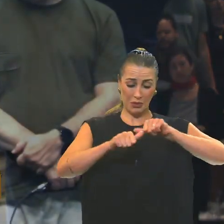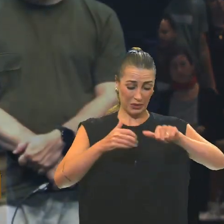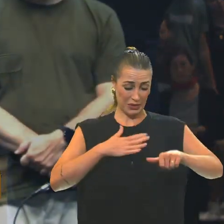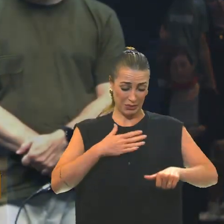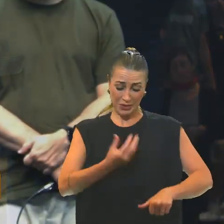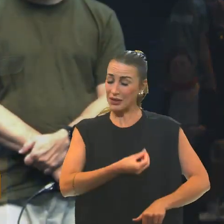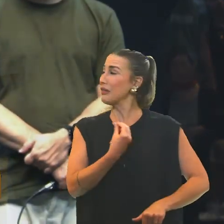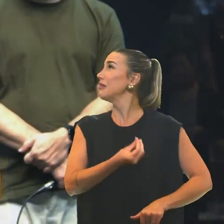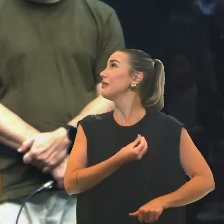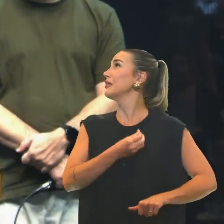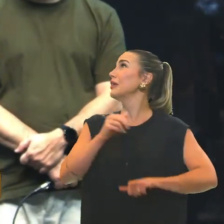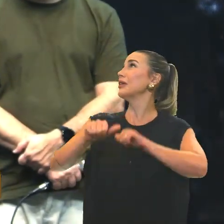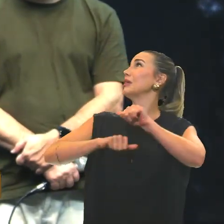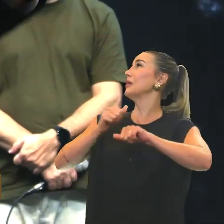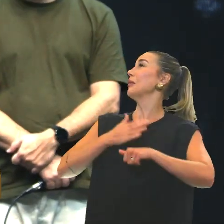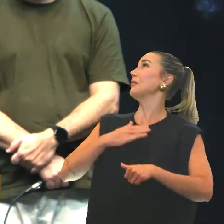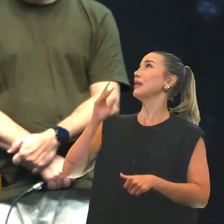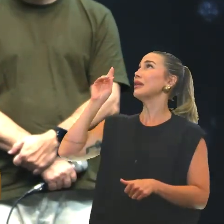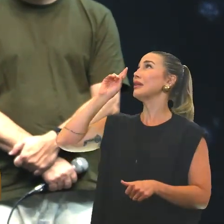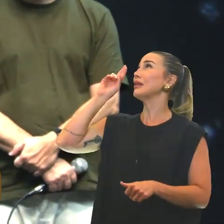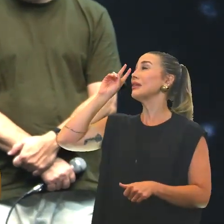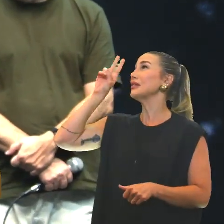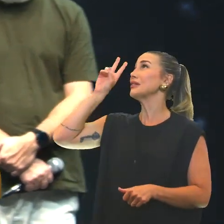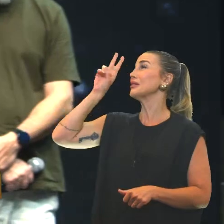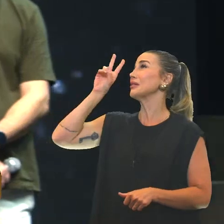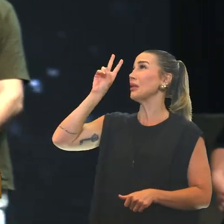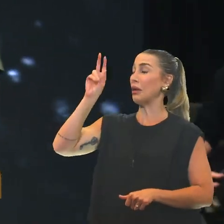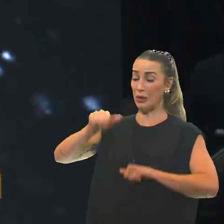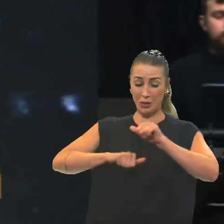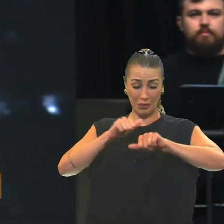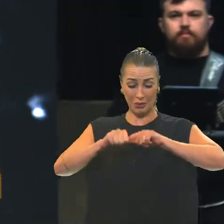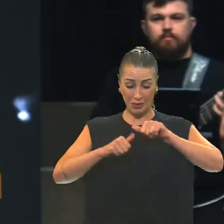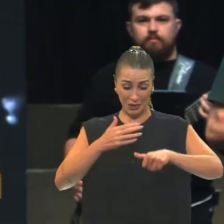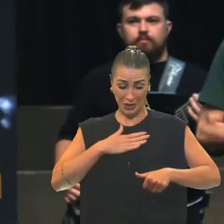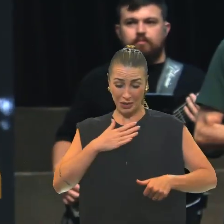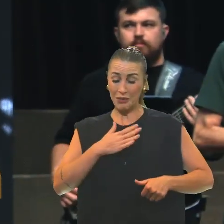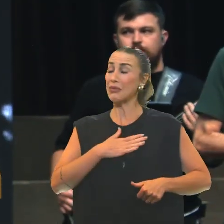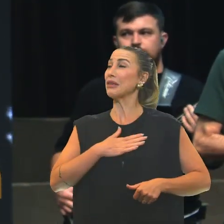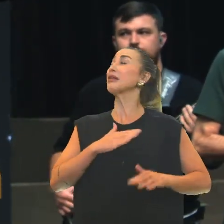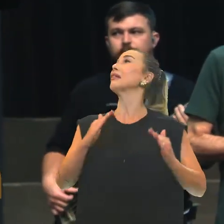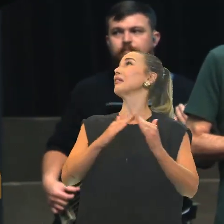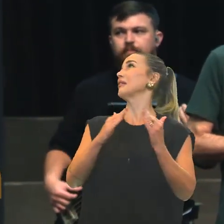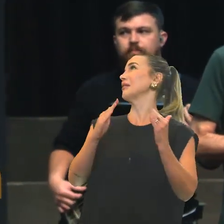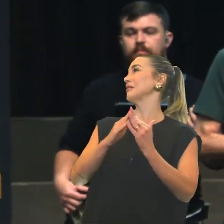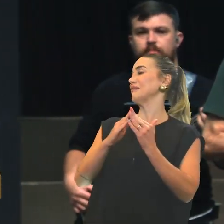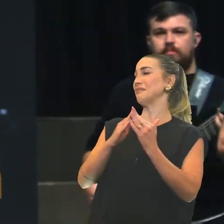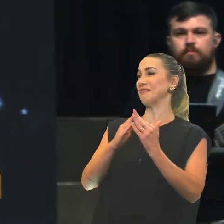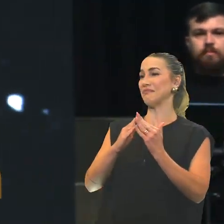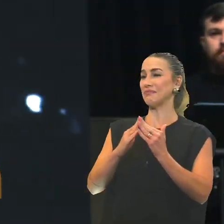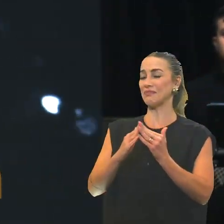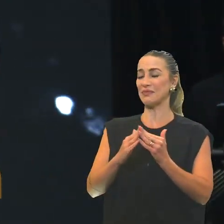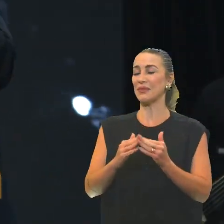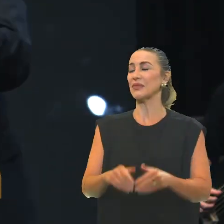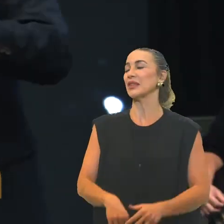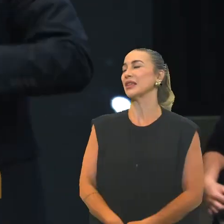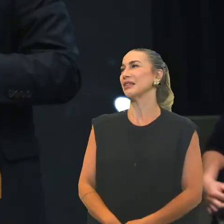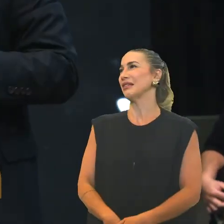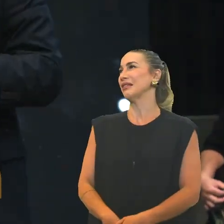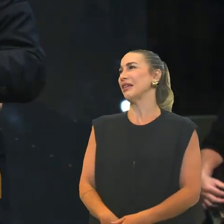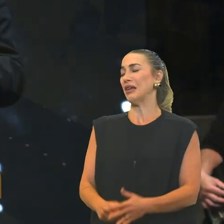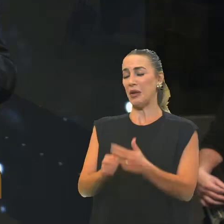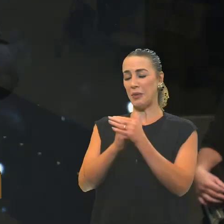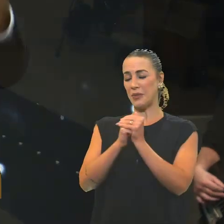Ti. Amém. Senhor, obrigado por essas pessoas. Quero agradecer ao Senhor. Louvado seja o Teu nome. O Teu poder